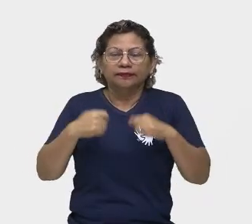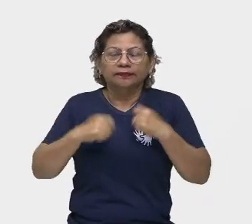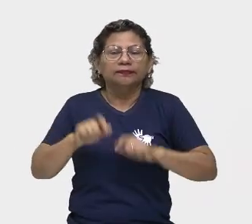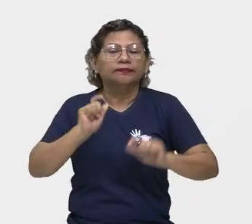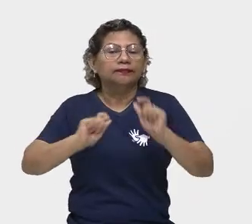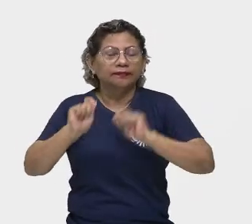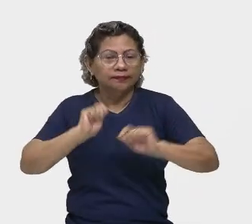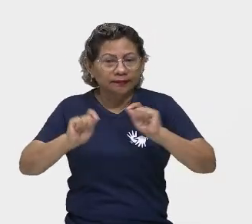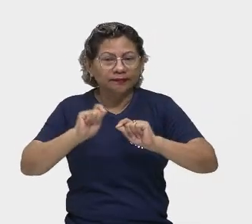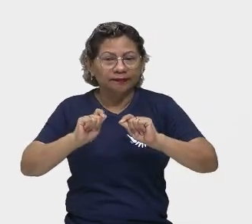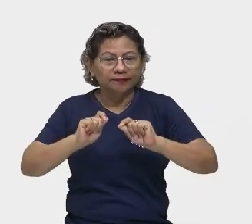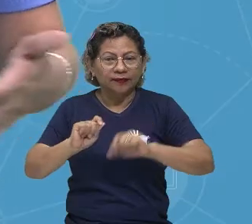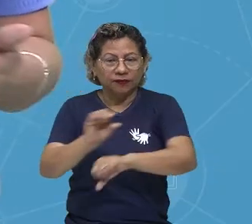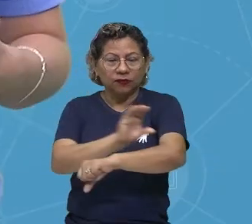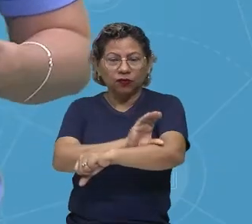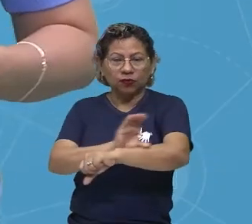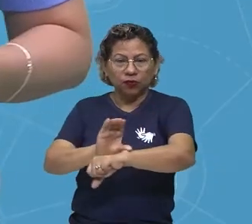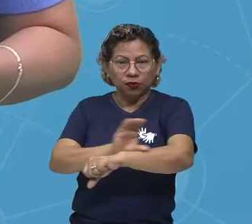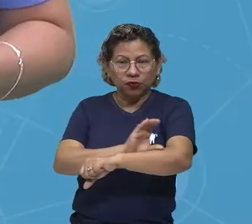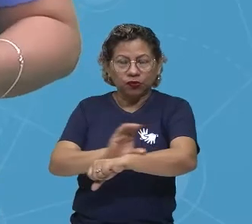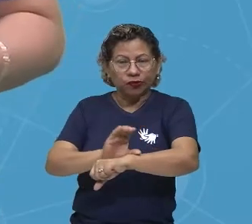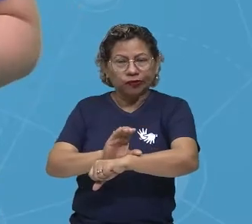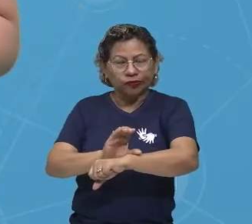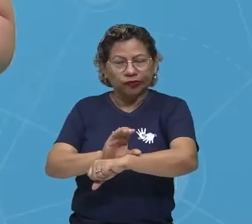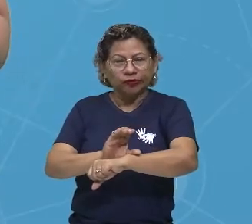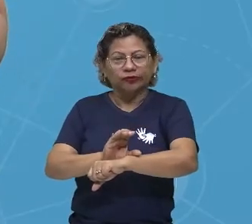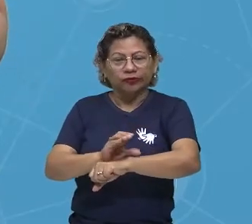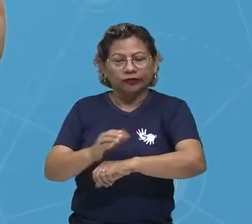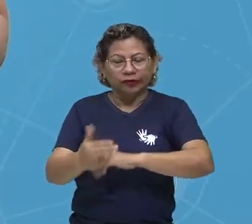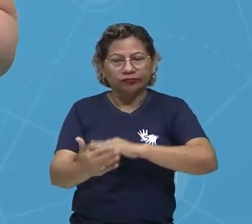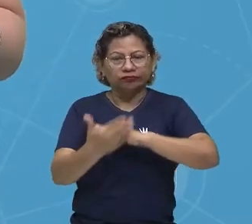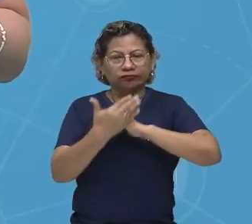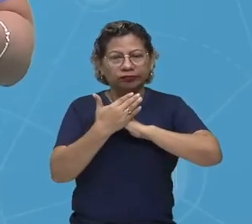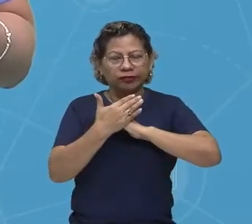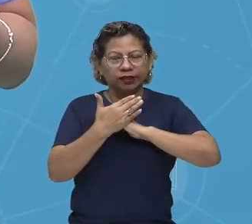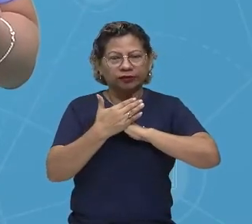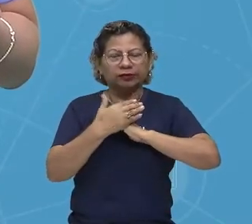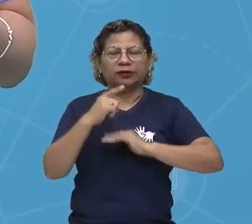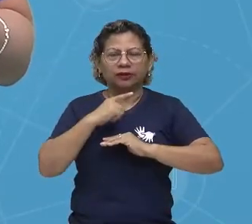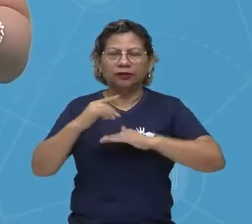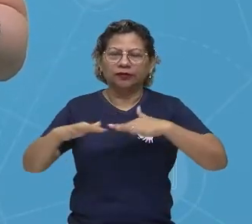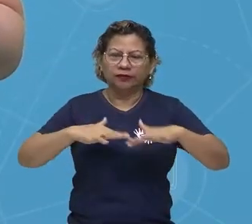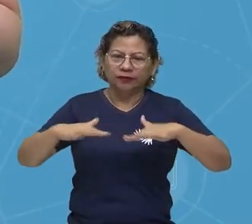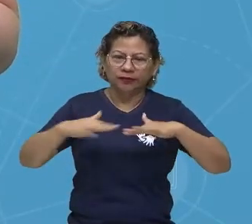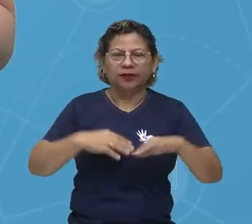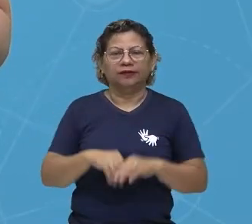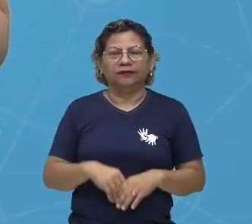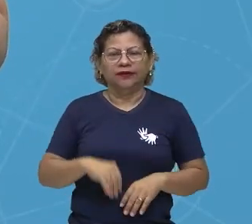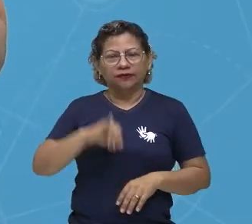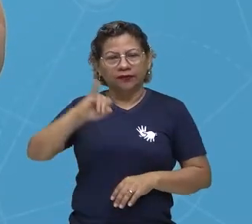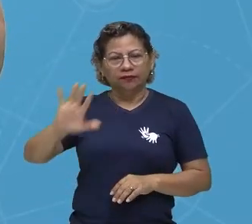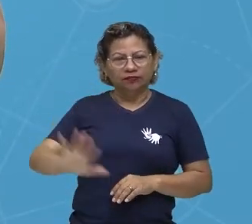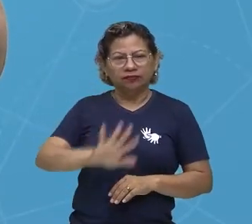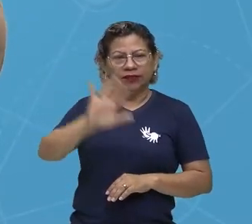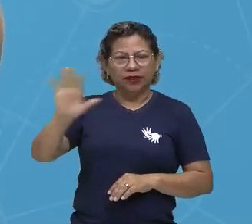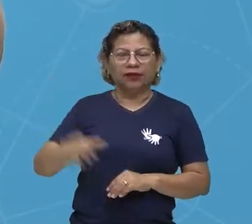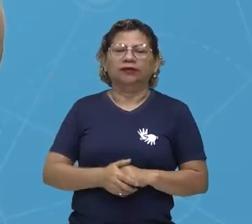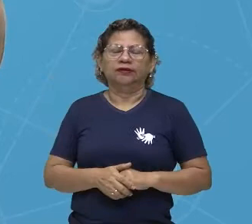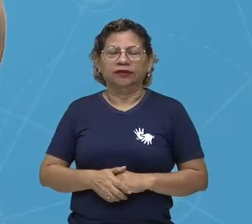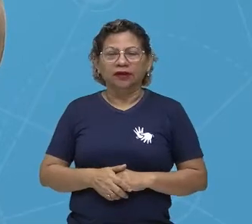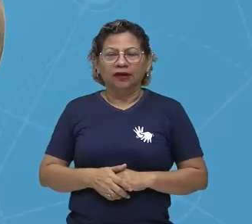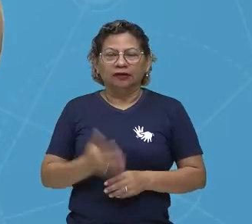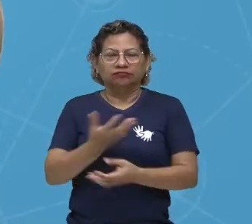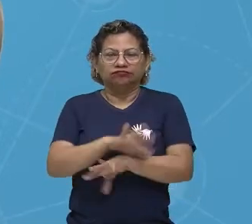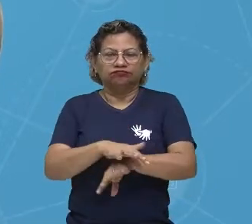muscular e integrado que o músculo que realiza esse movimento tá então a gente observa aqui novamente né uma animação no sistema